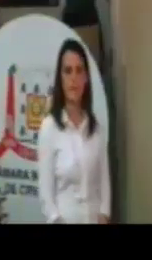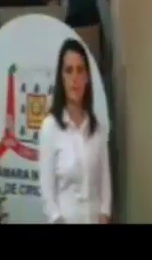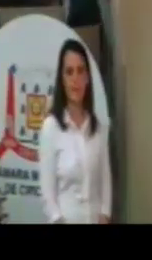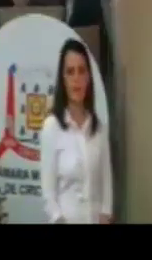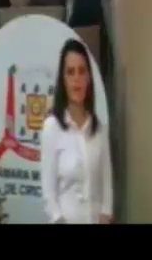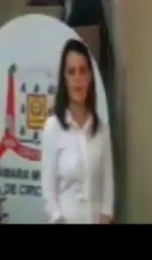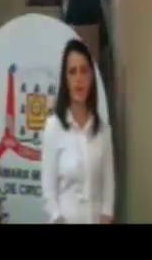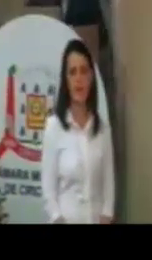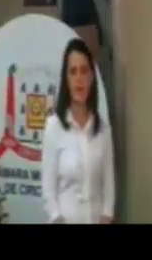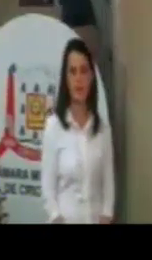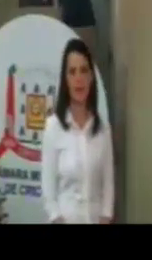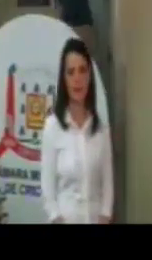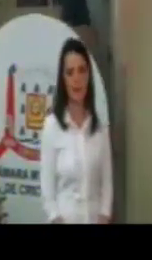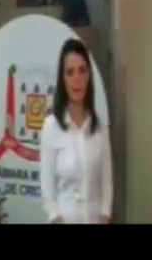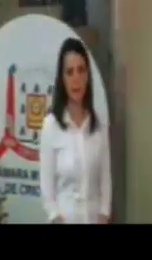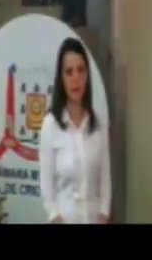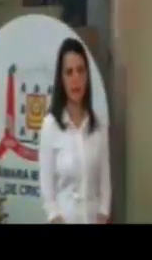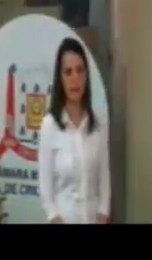Obrigado, obrigado.